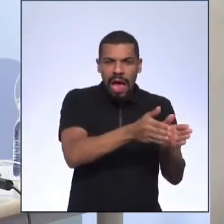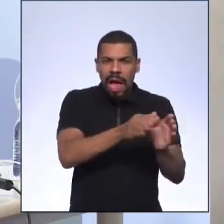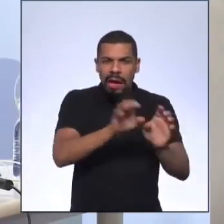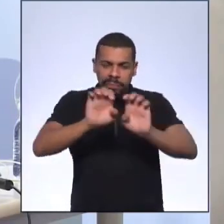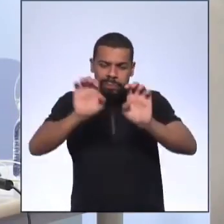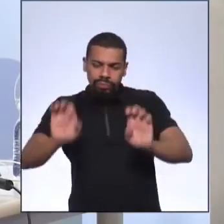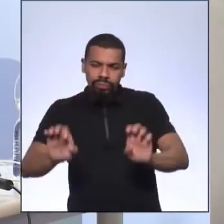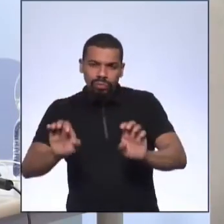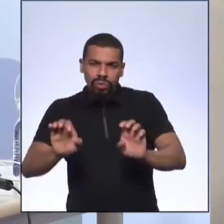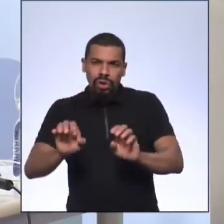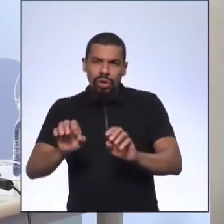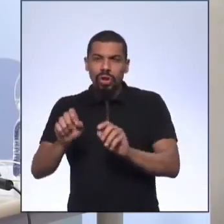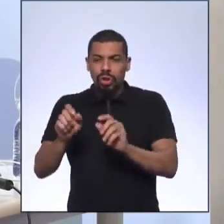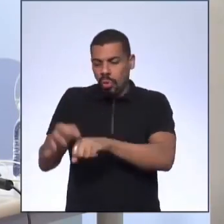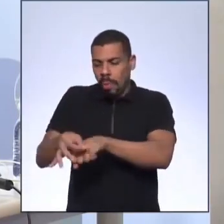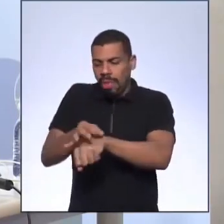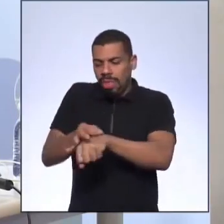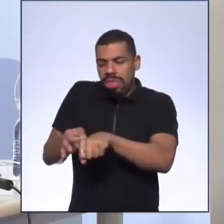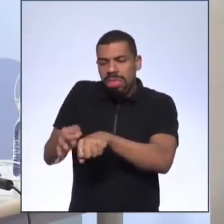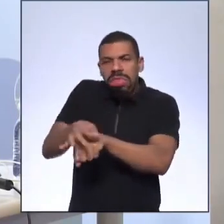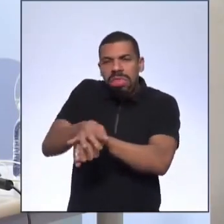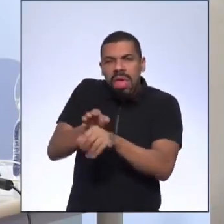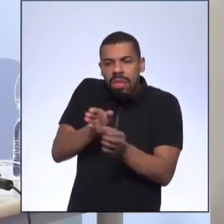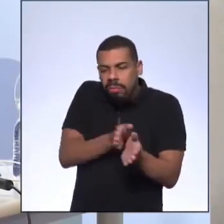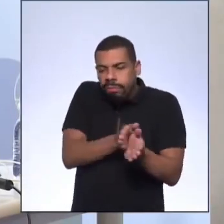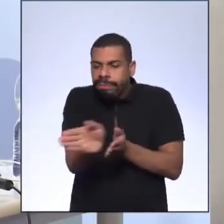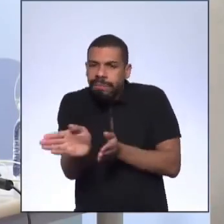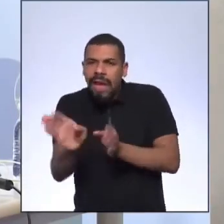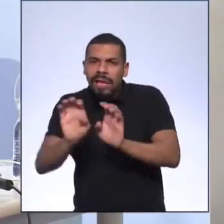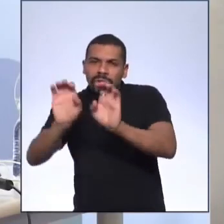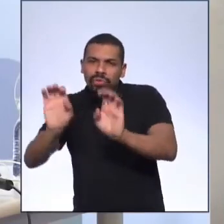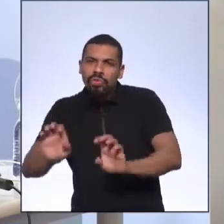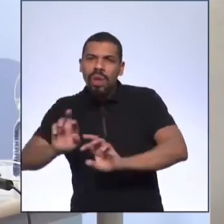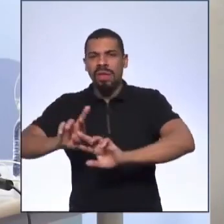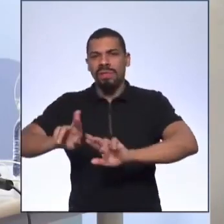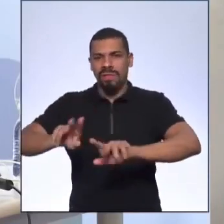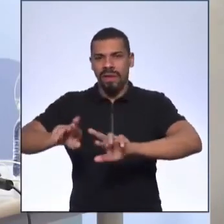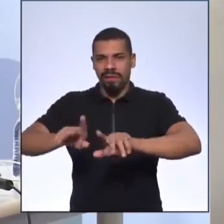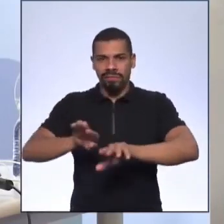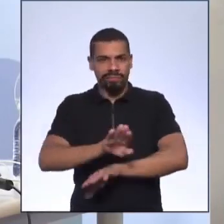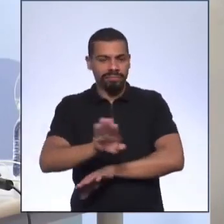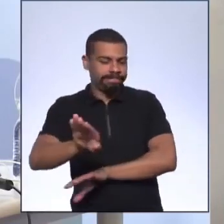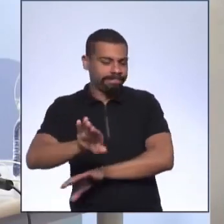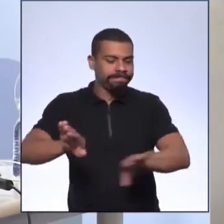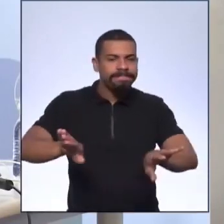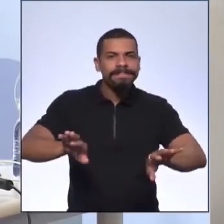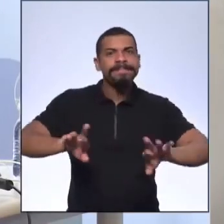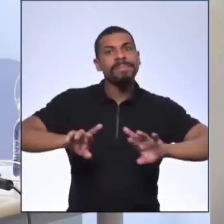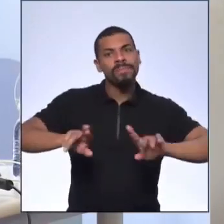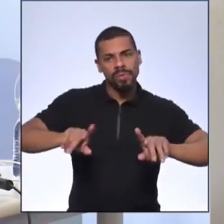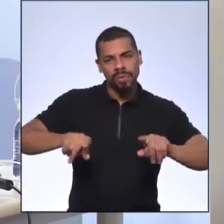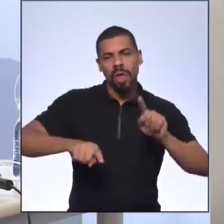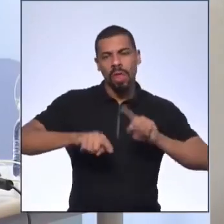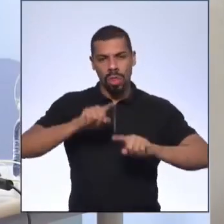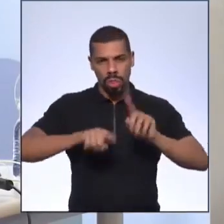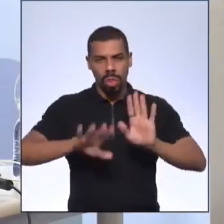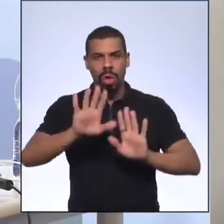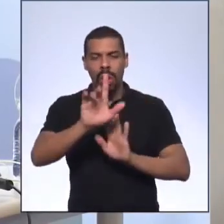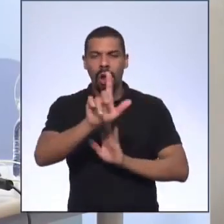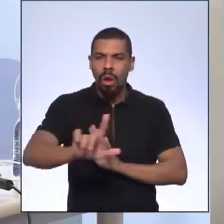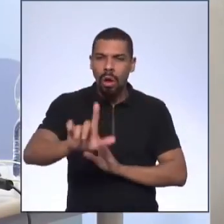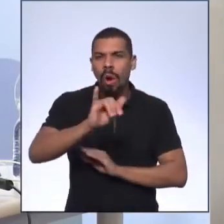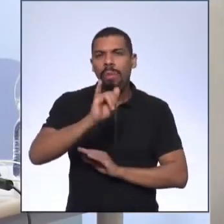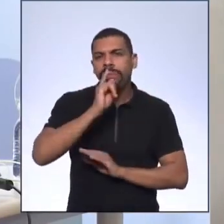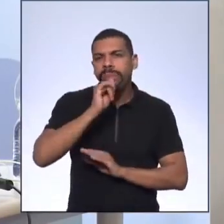formato da célula é diferente, a estrutura celular é diferente, a composição de alguns elementos. Claro que, né,